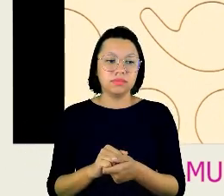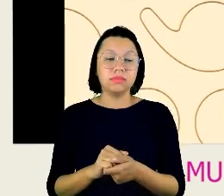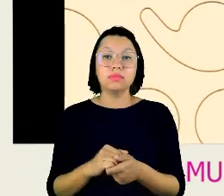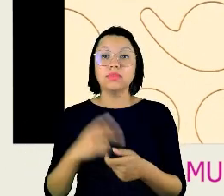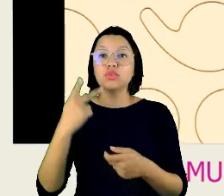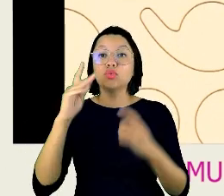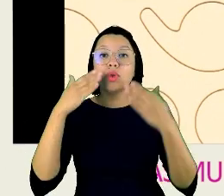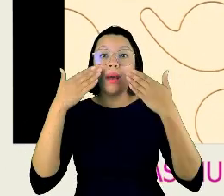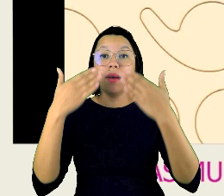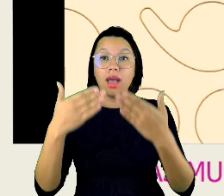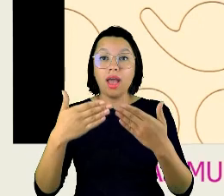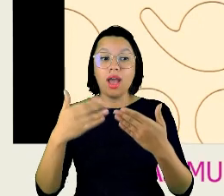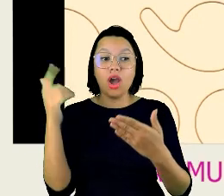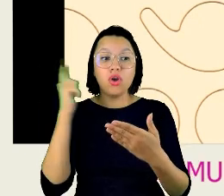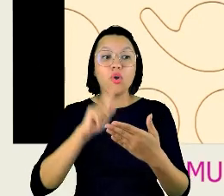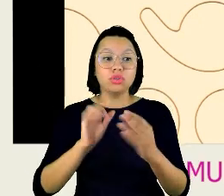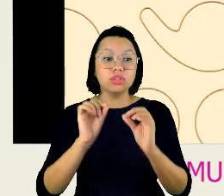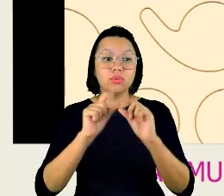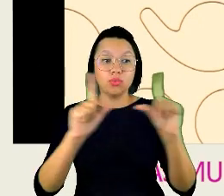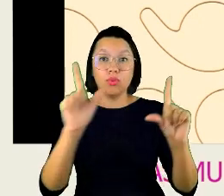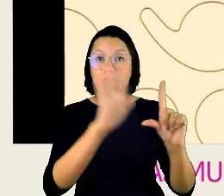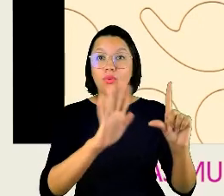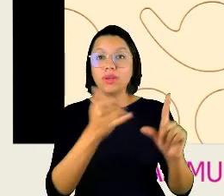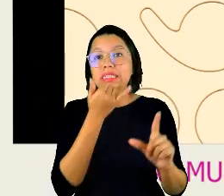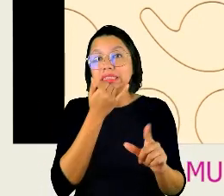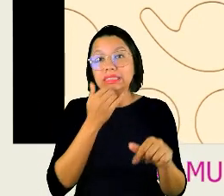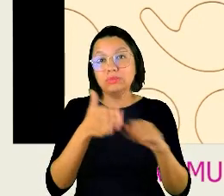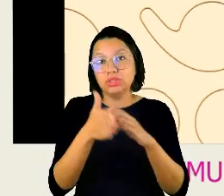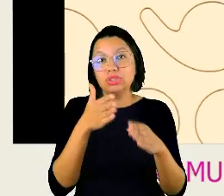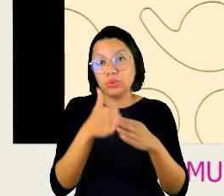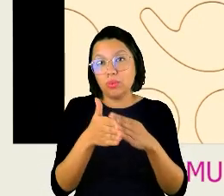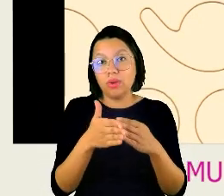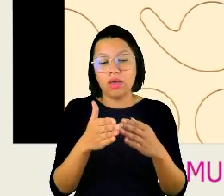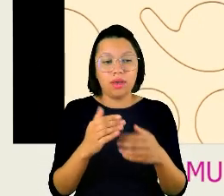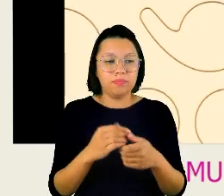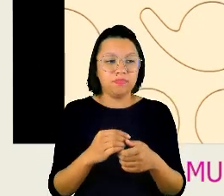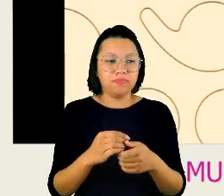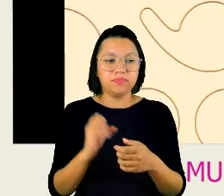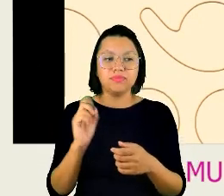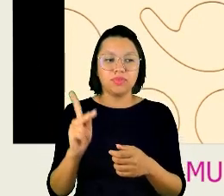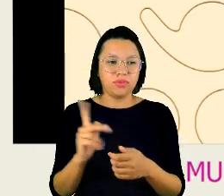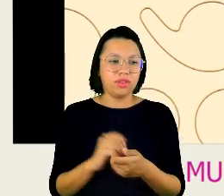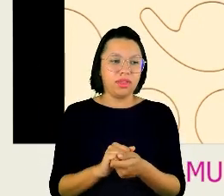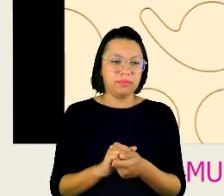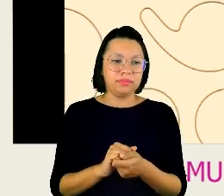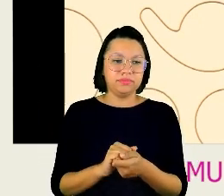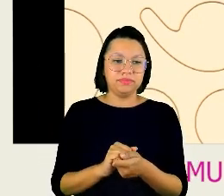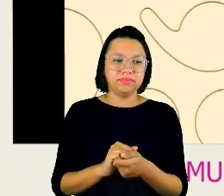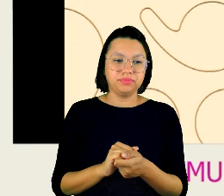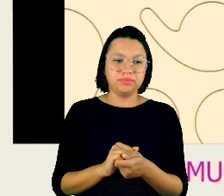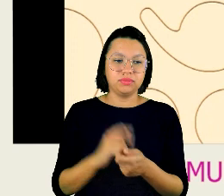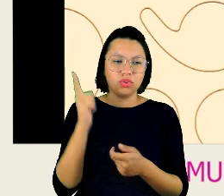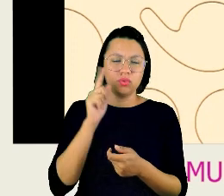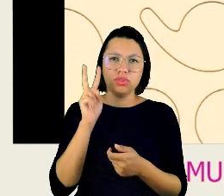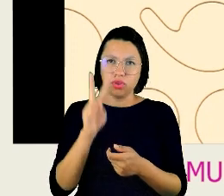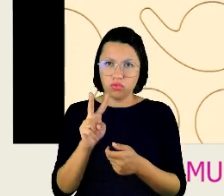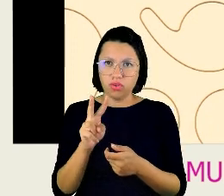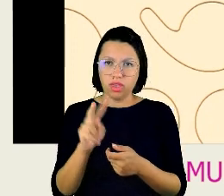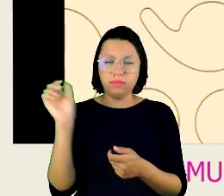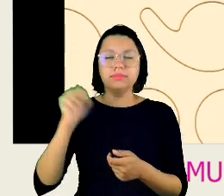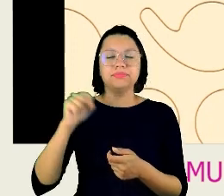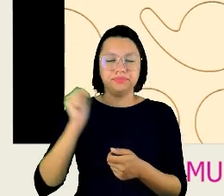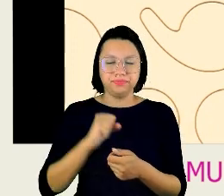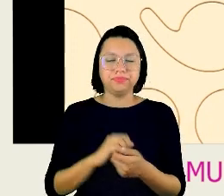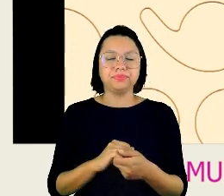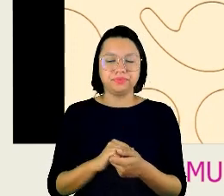tua apresentação, a gente conseguiu colocar aqui. Desculpa te interromper. Imagina, eu vou seguindo... Ver a tela? Então, sim, daí